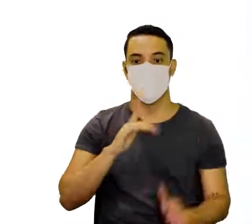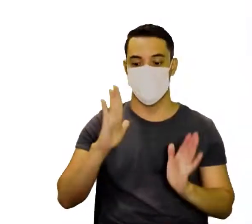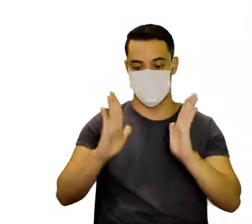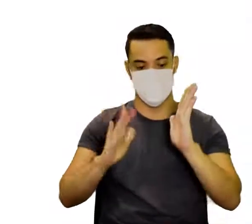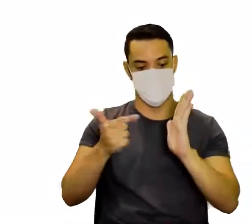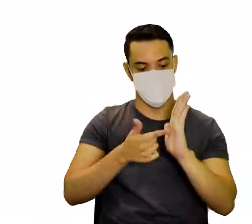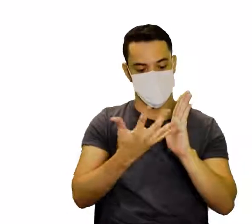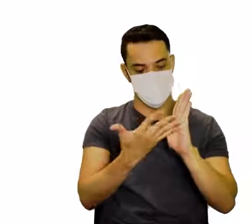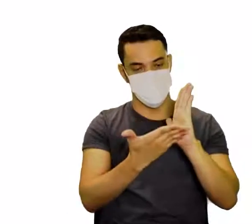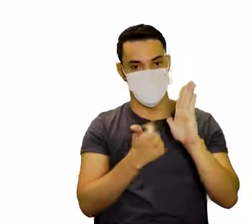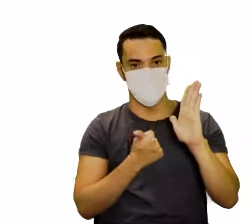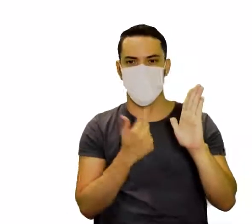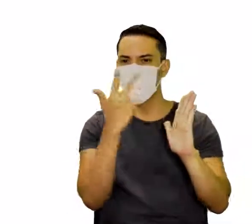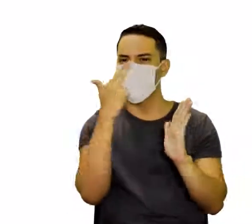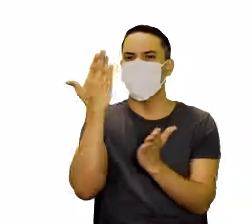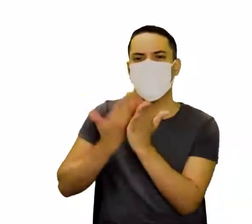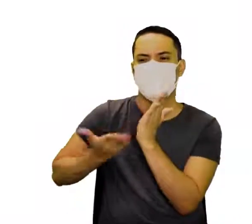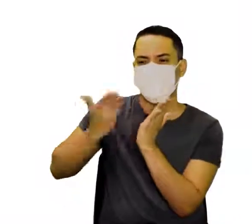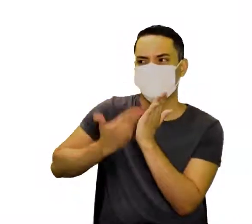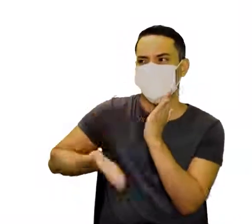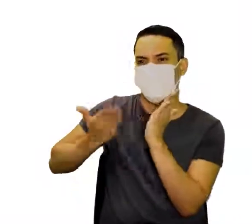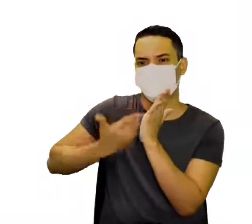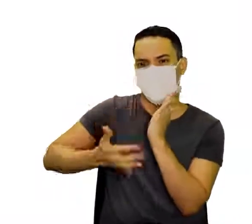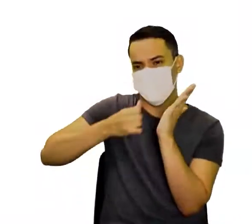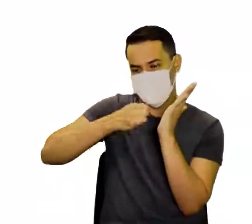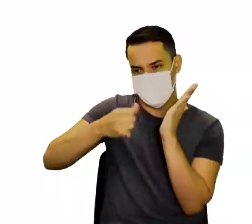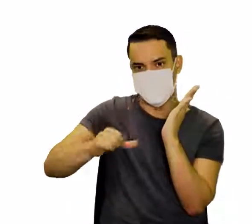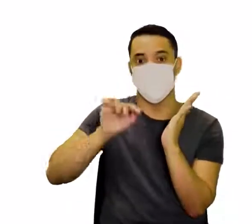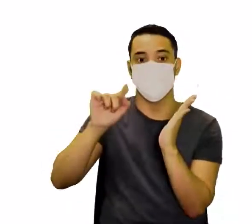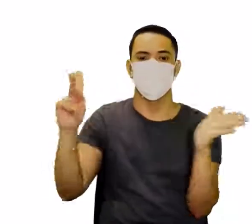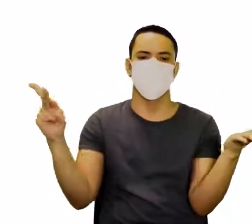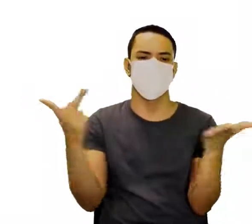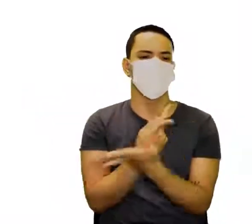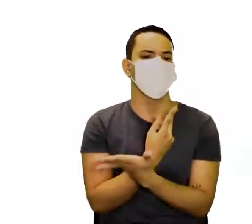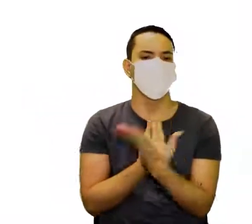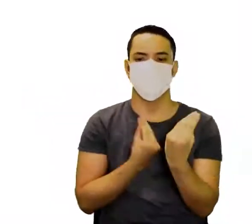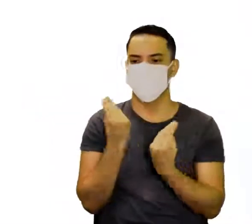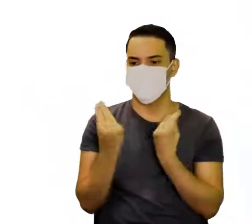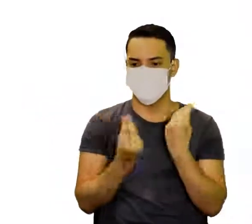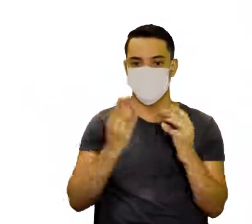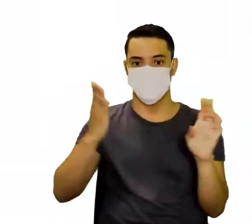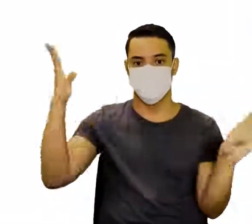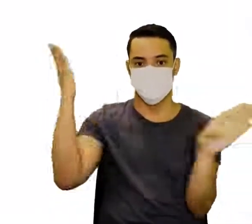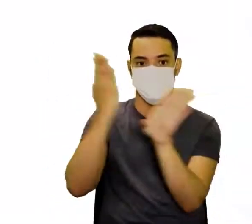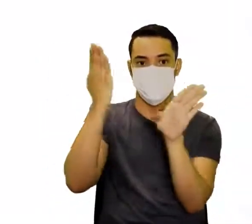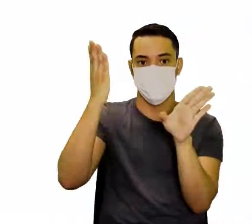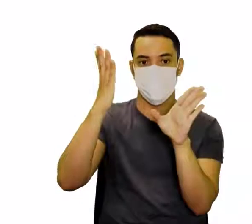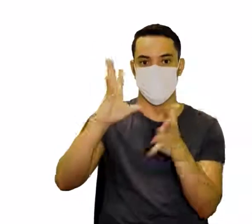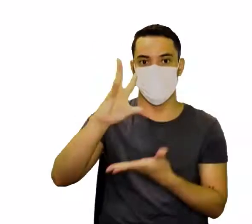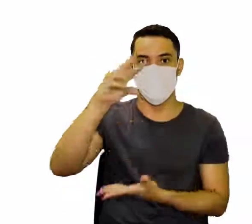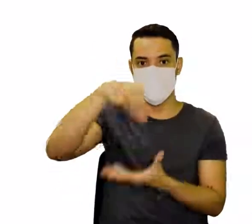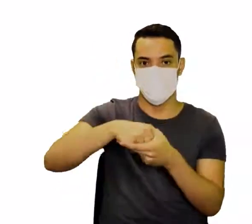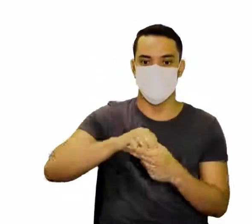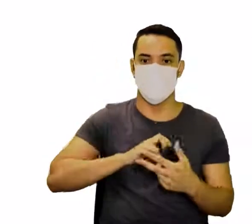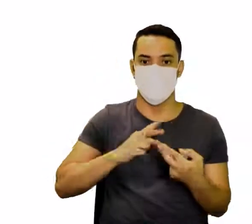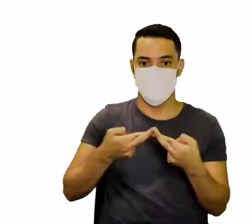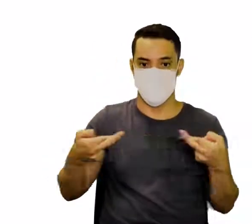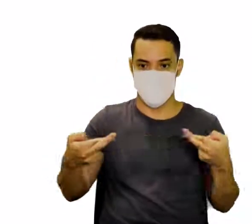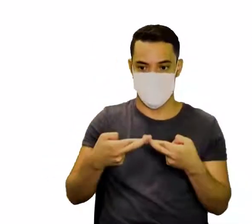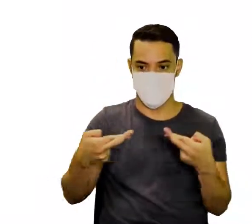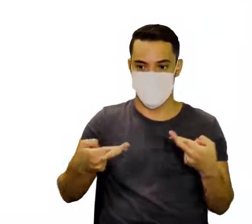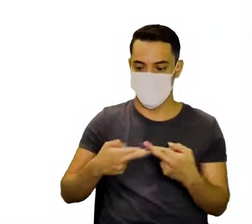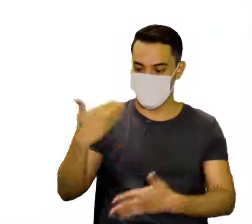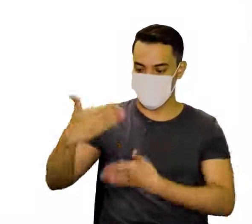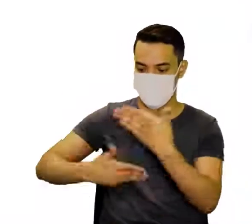parte perdida de energia, ok? E isso acontece por causa de alguma resistência interna que tem aí nesse